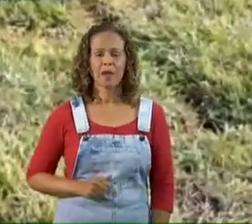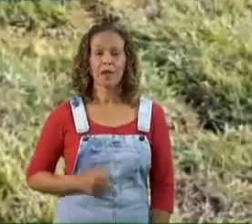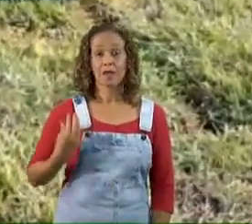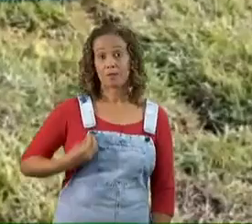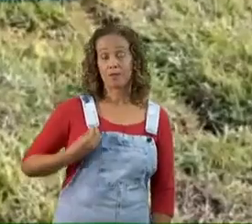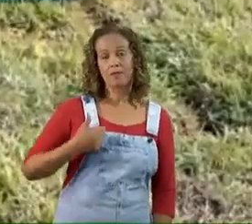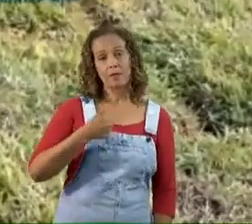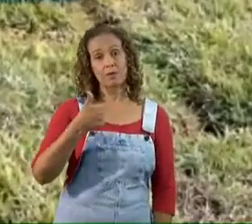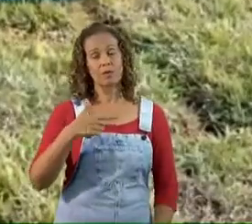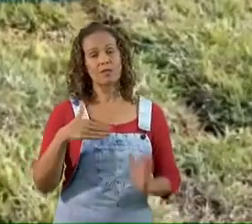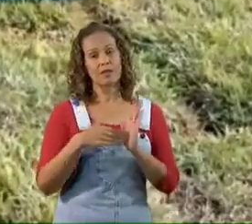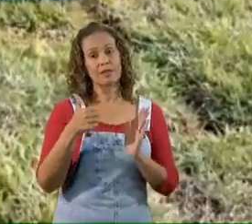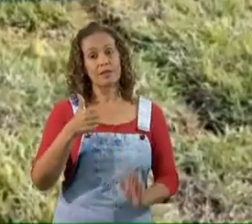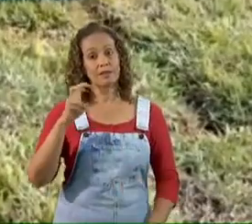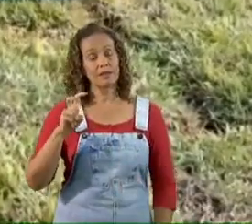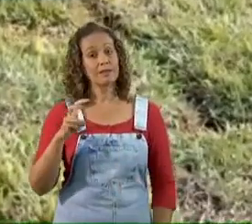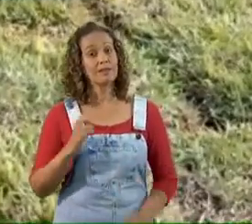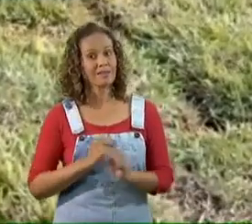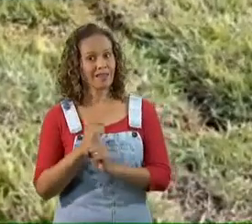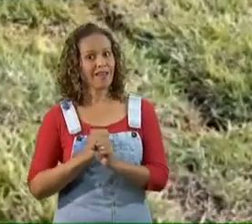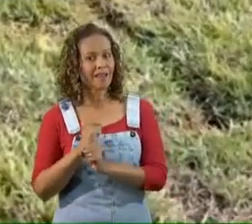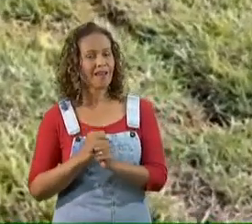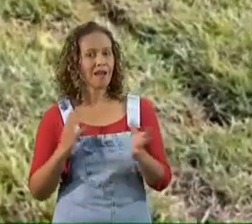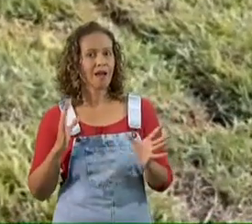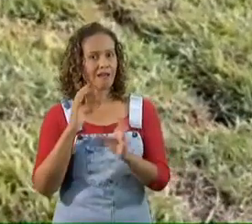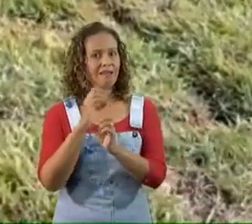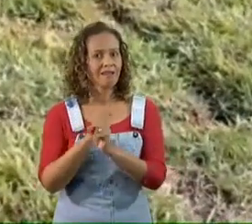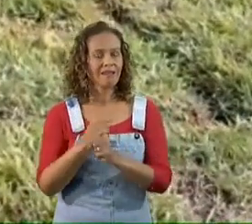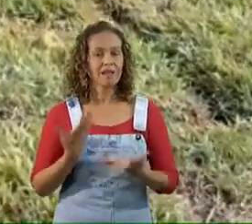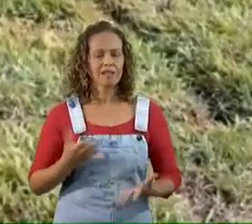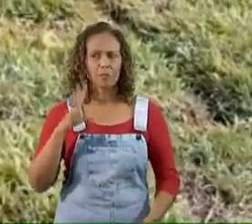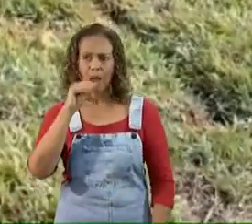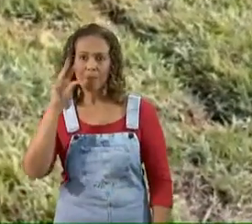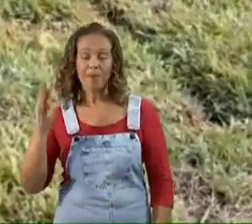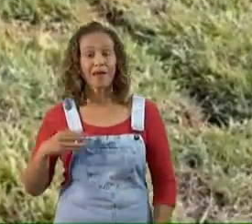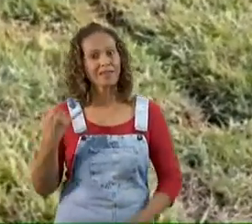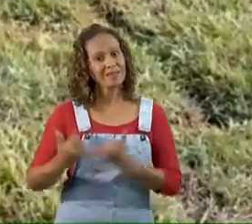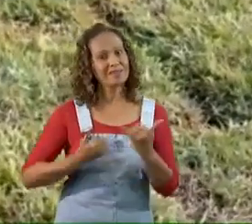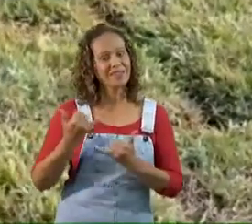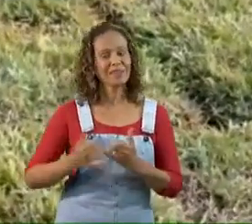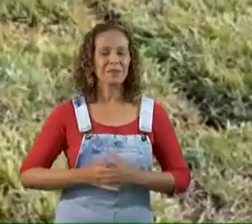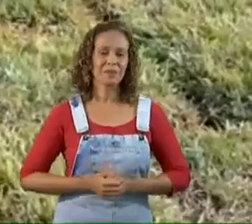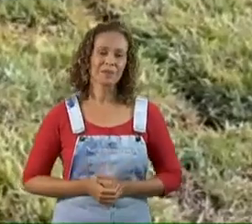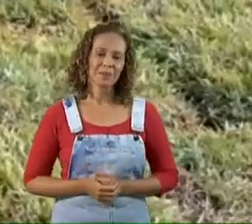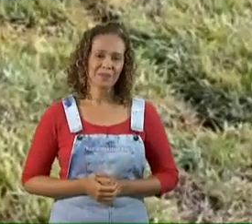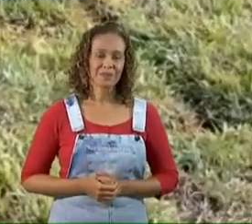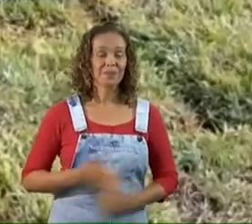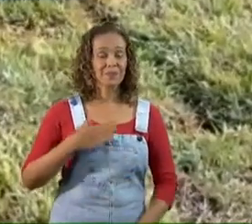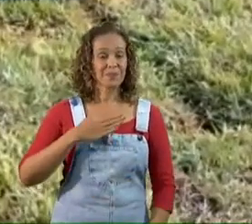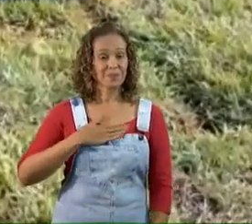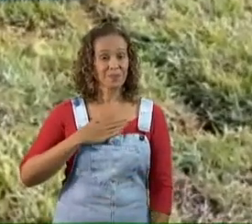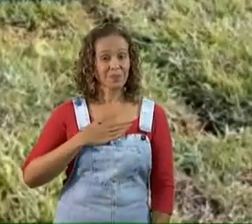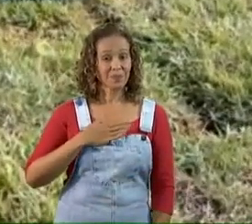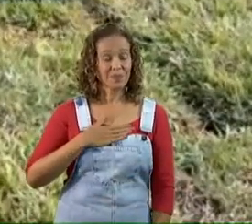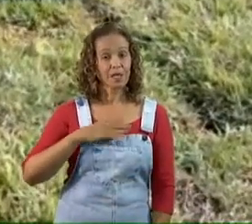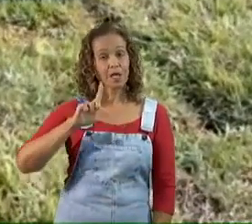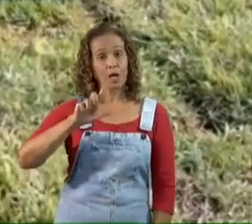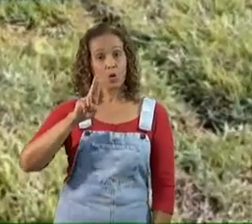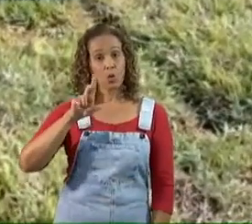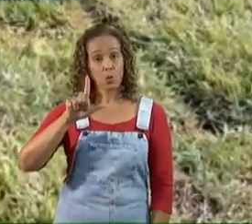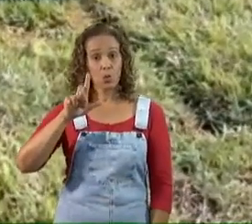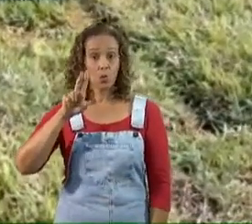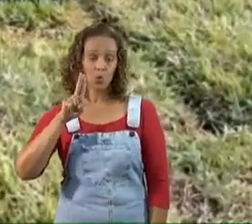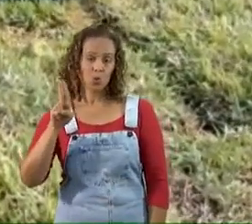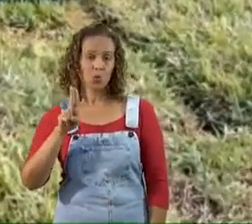15 anos. A Mel é muito brincalhona, amigável e late muito. E ela é a Lulu. A Lulu é o